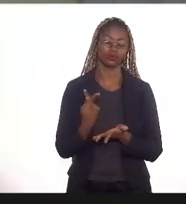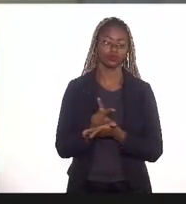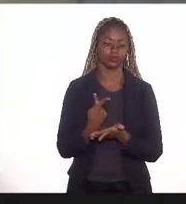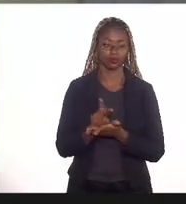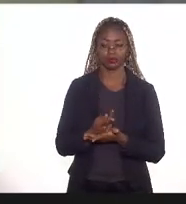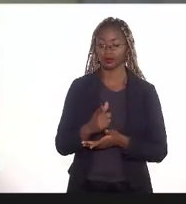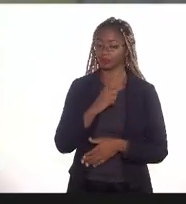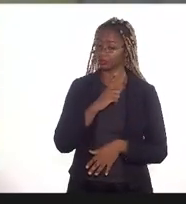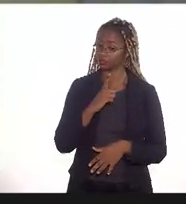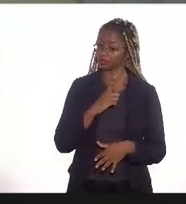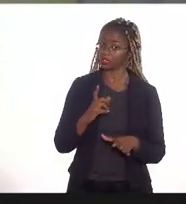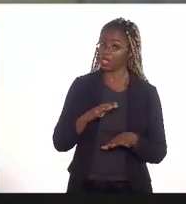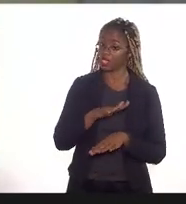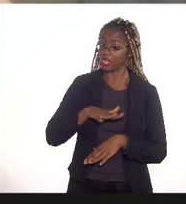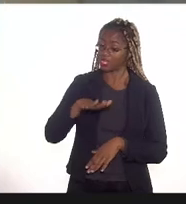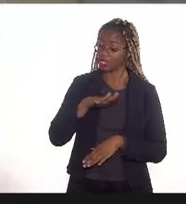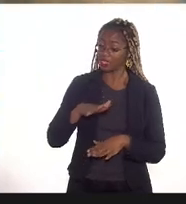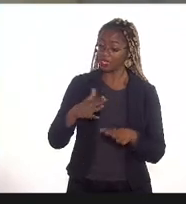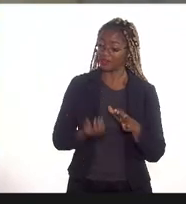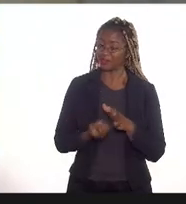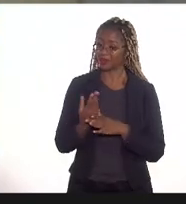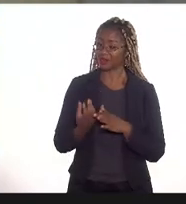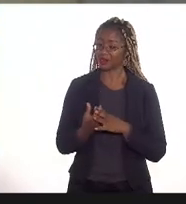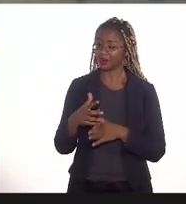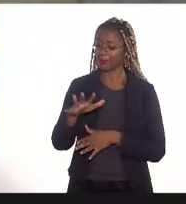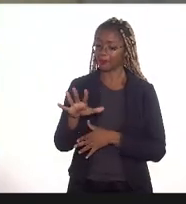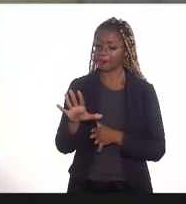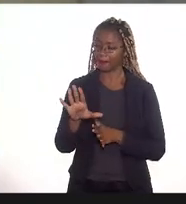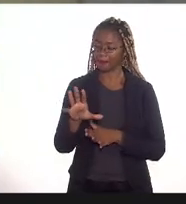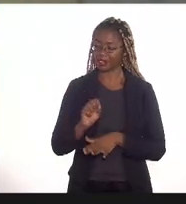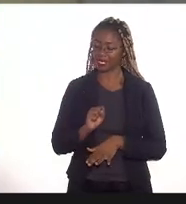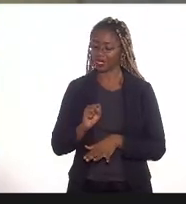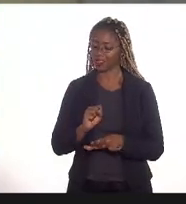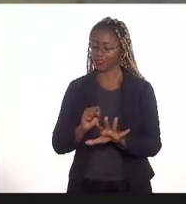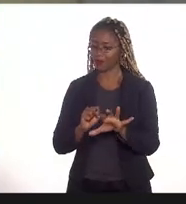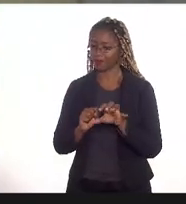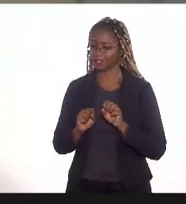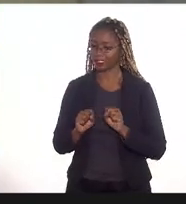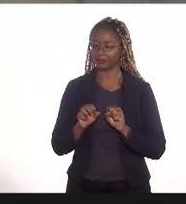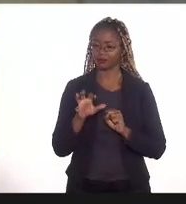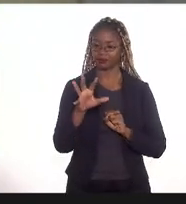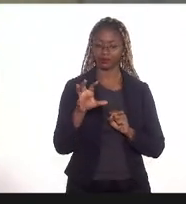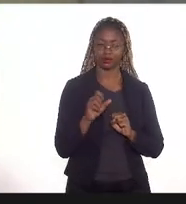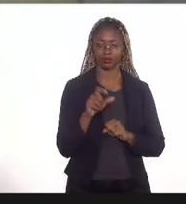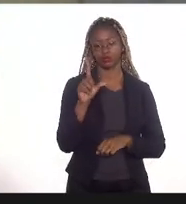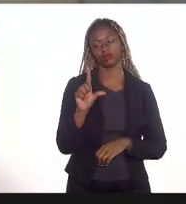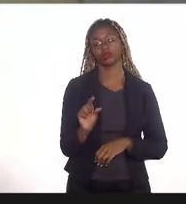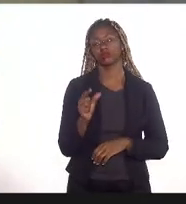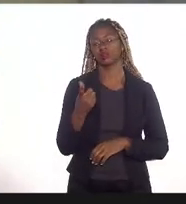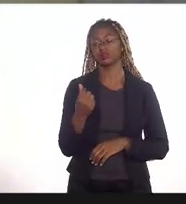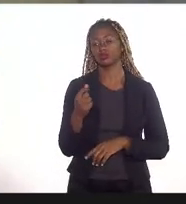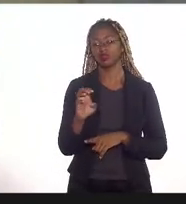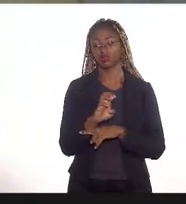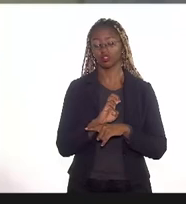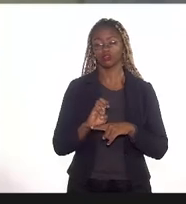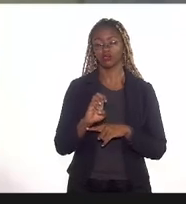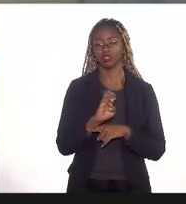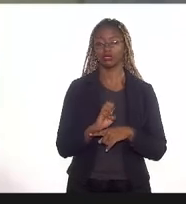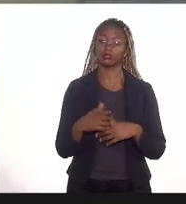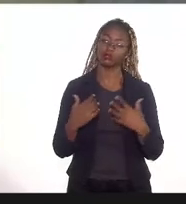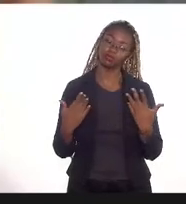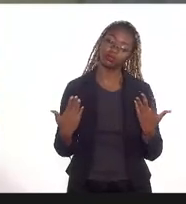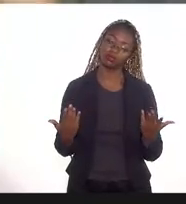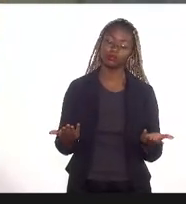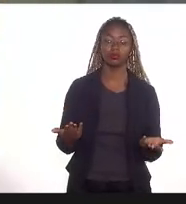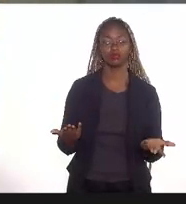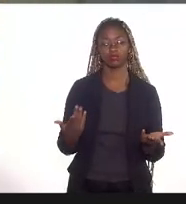dessa cadeia produtiva está se apropriando dessa perda de receita do Estado. Então, isso